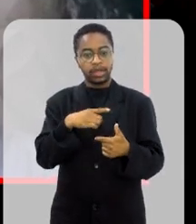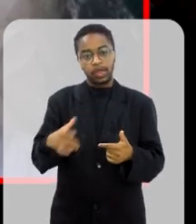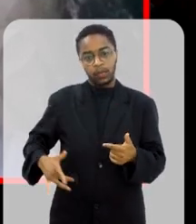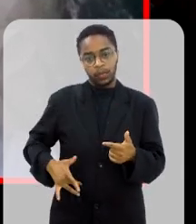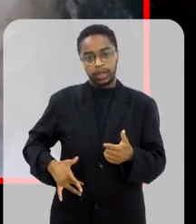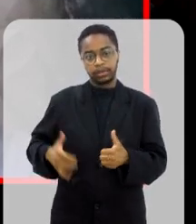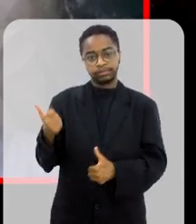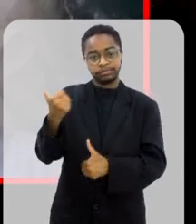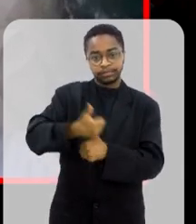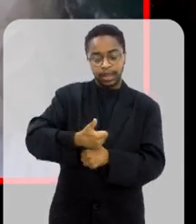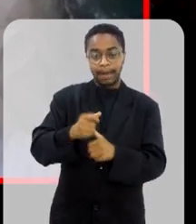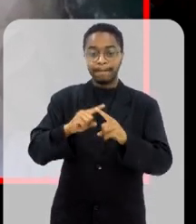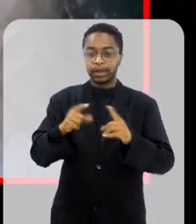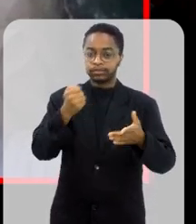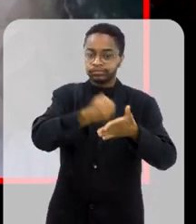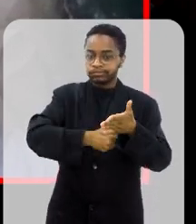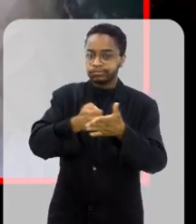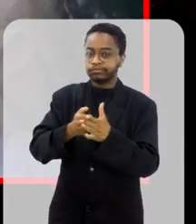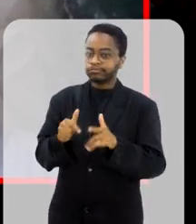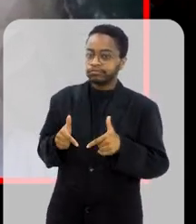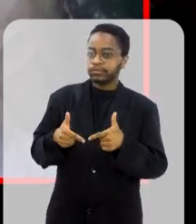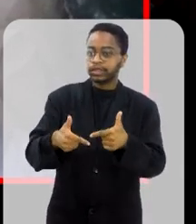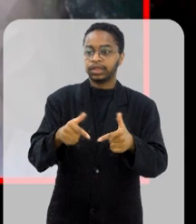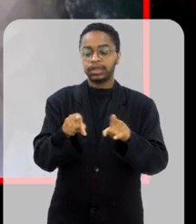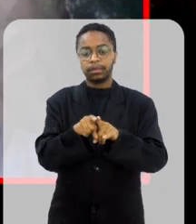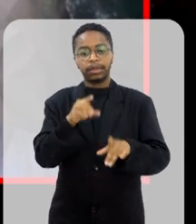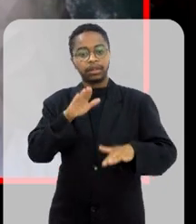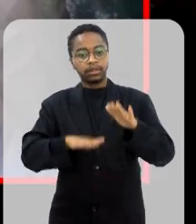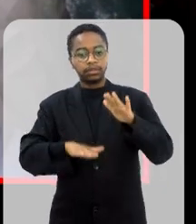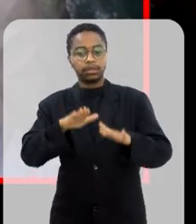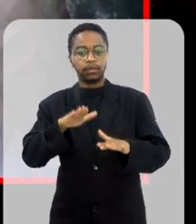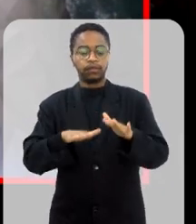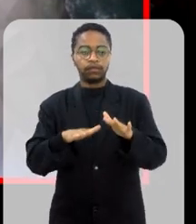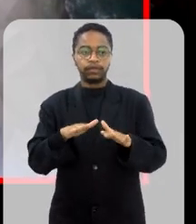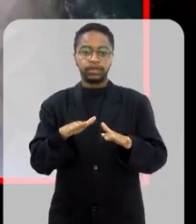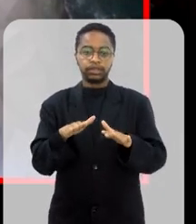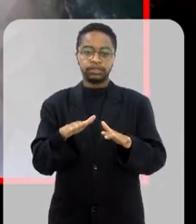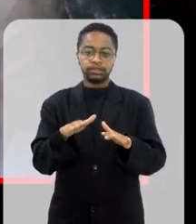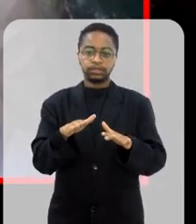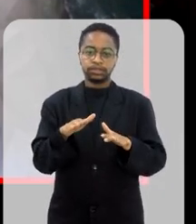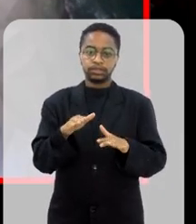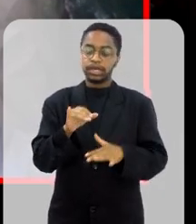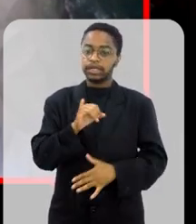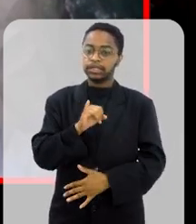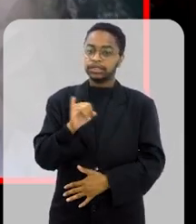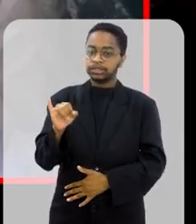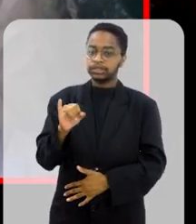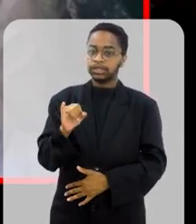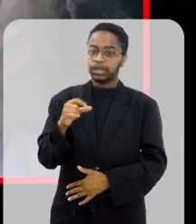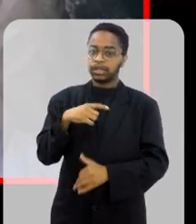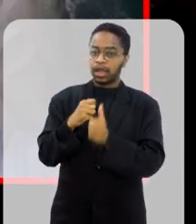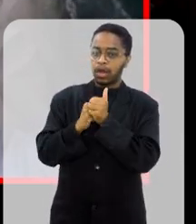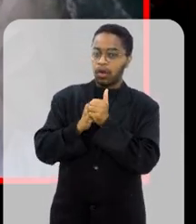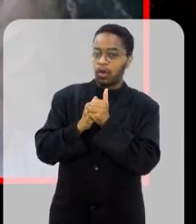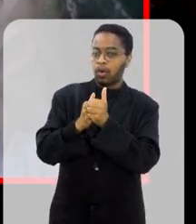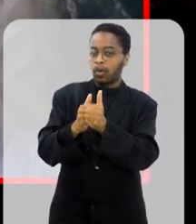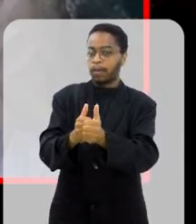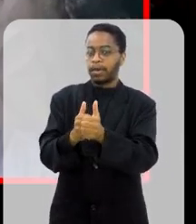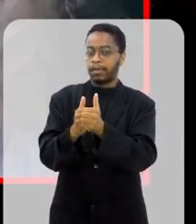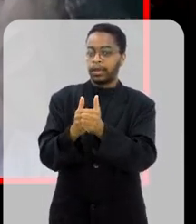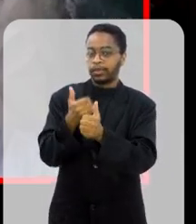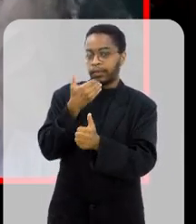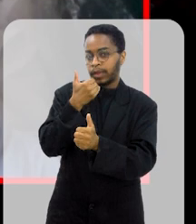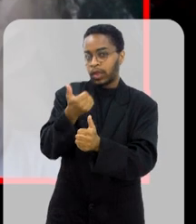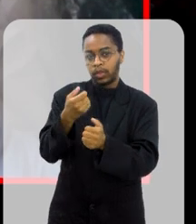transplante renal, mas que está aí lutando e que talvez, se fosse acompanhada mais de